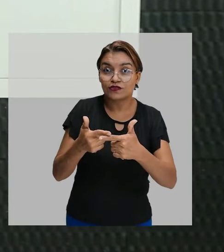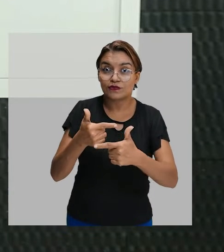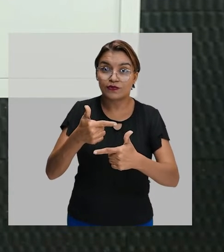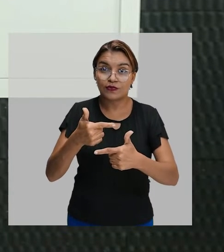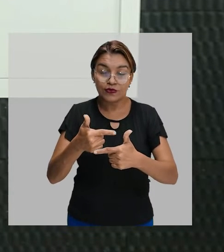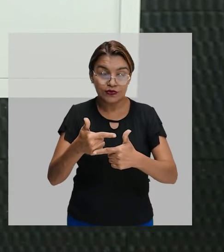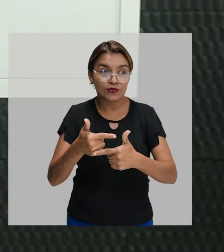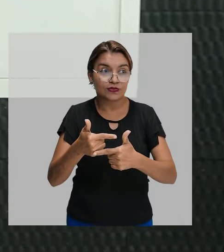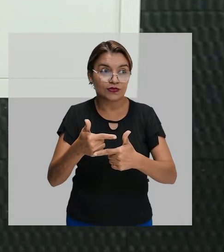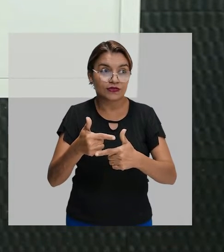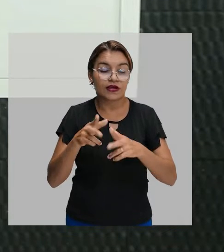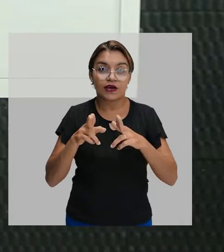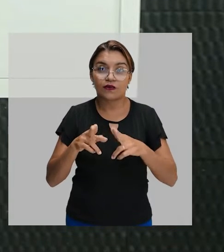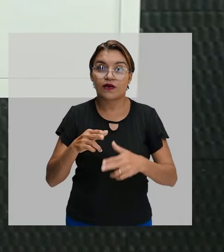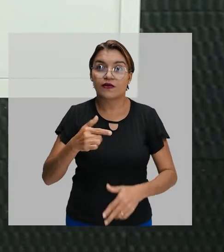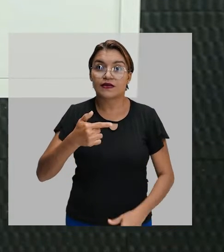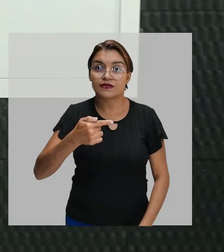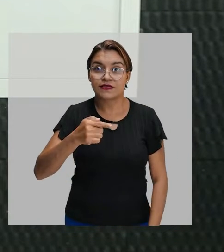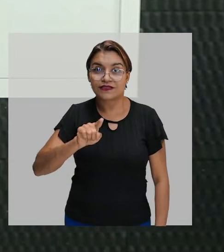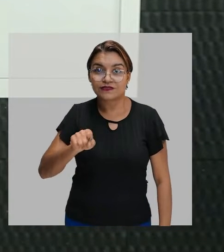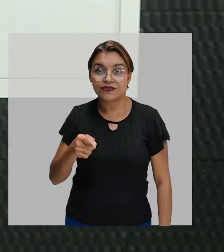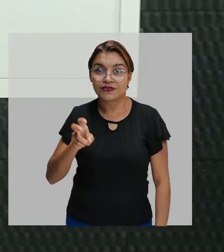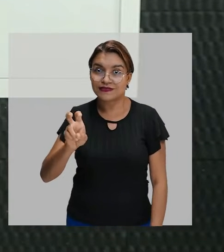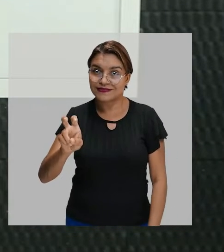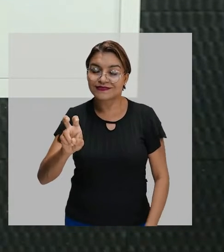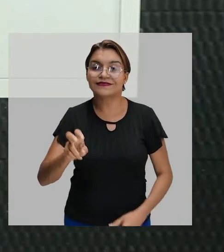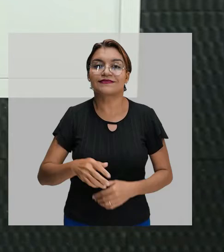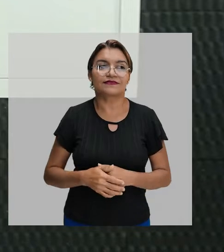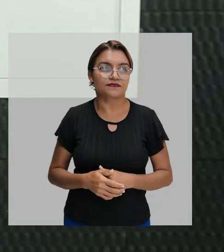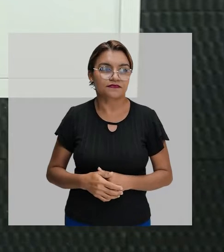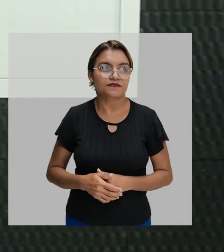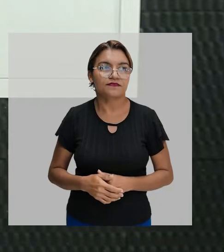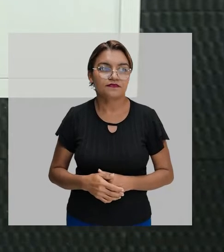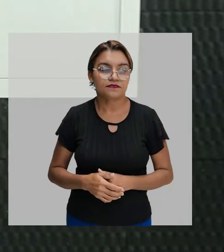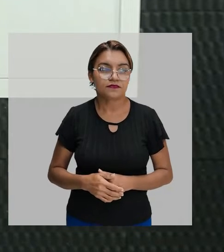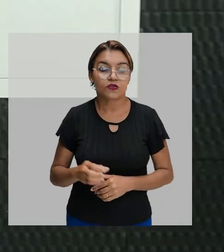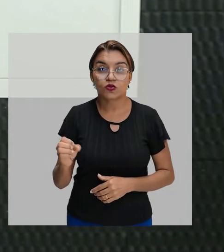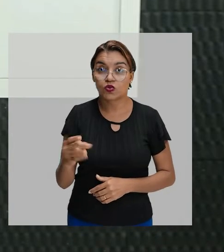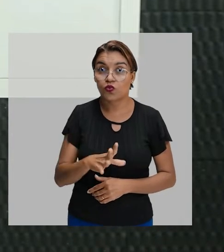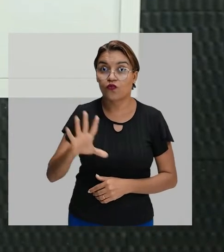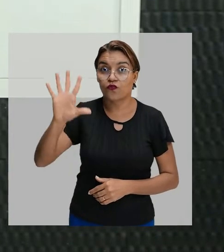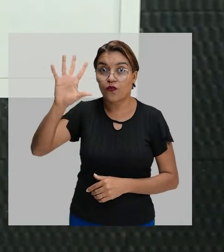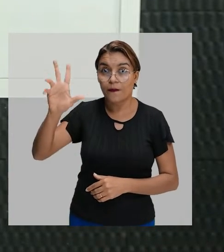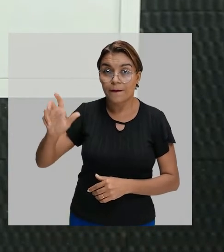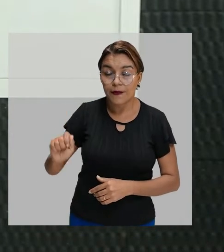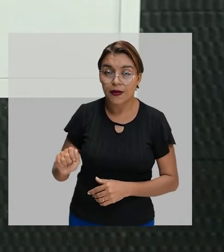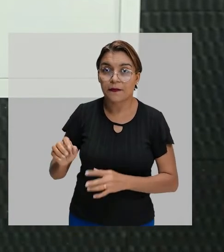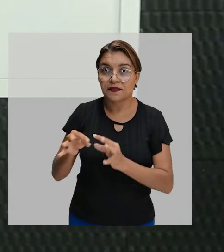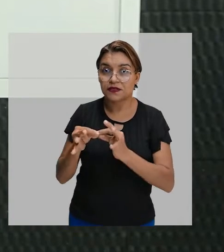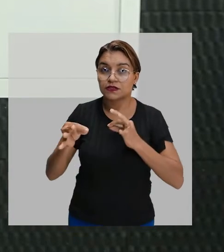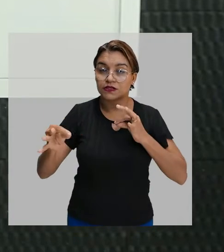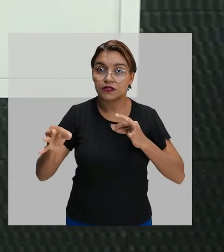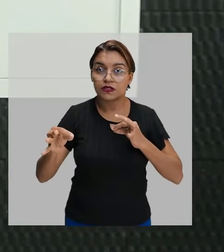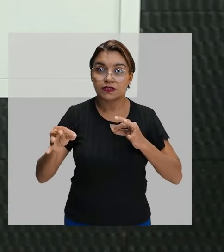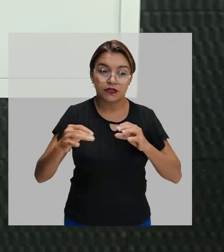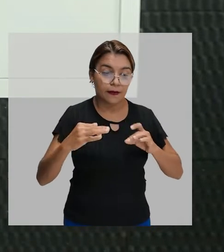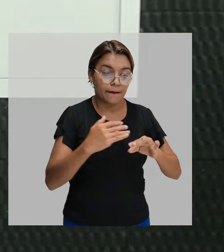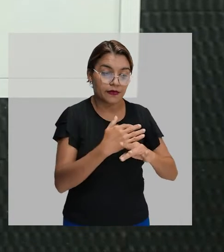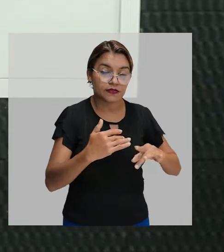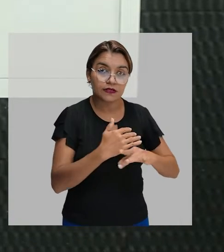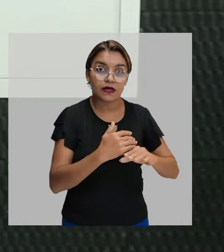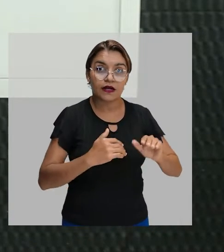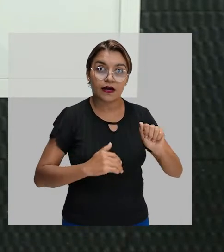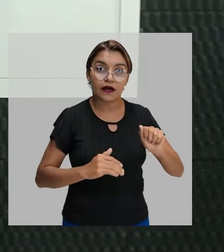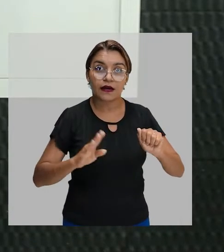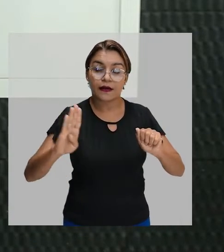/ 2 das sete e meio bom Então nesse novo mapa a distância entre as cidades A